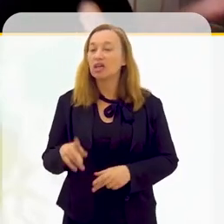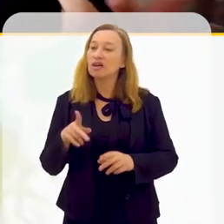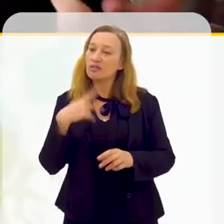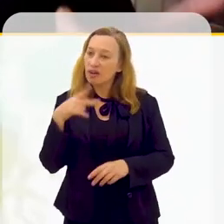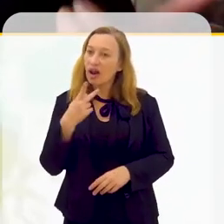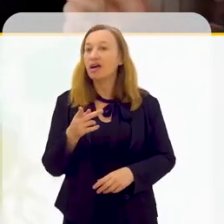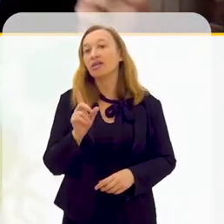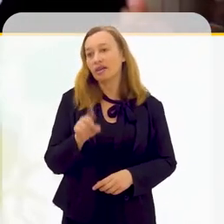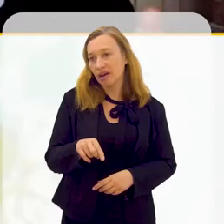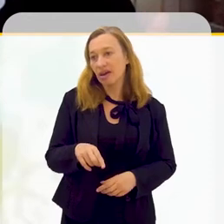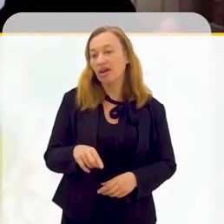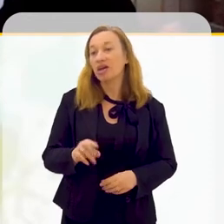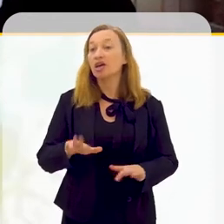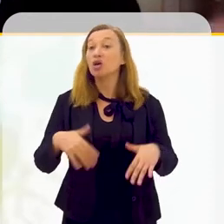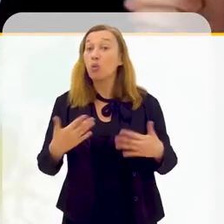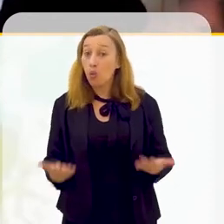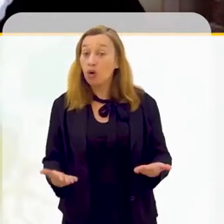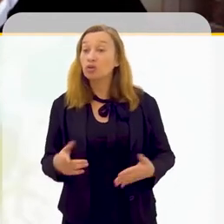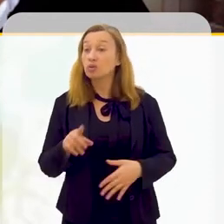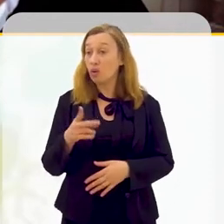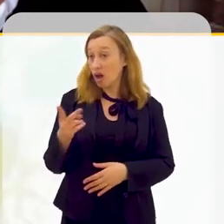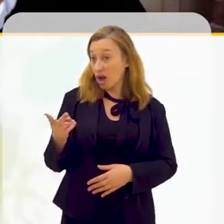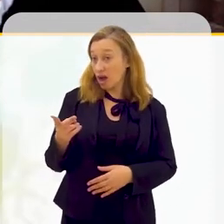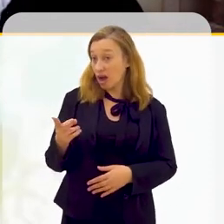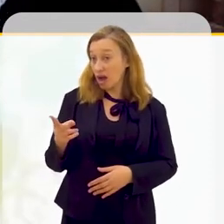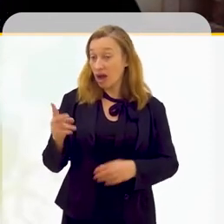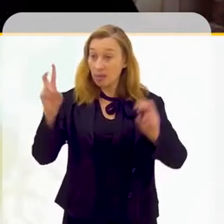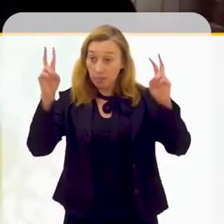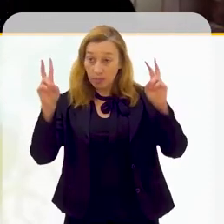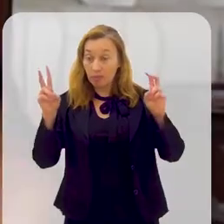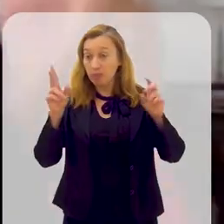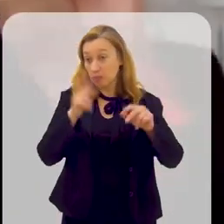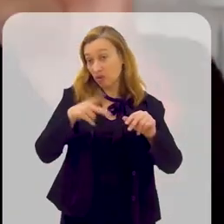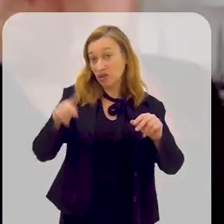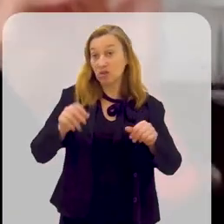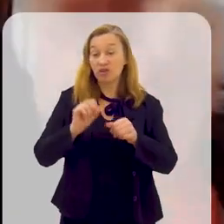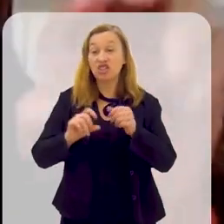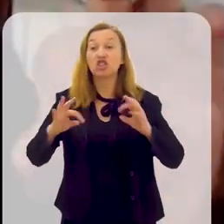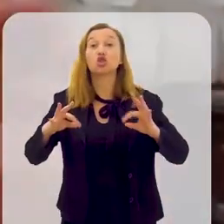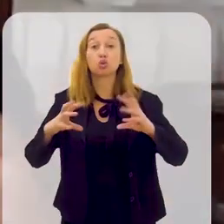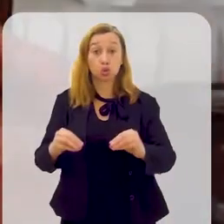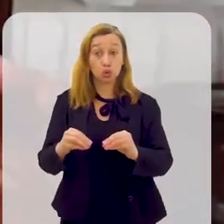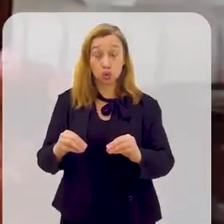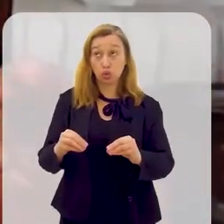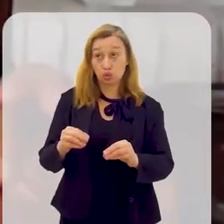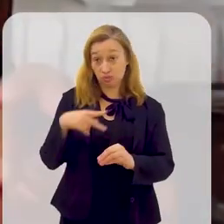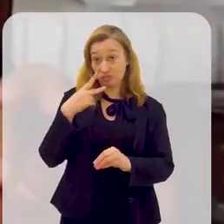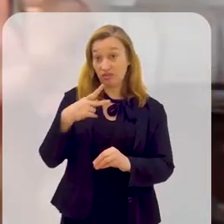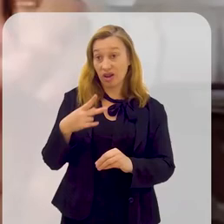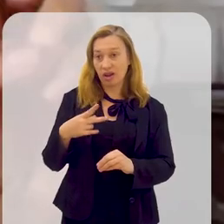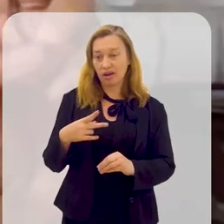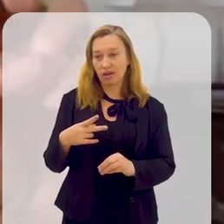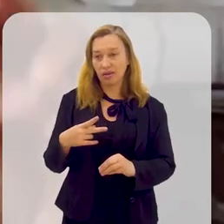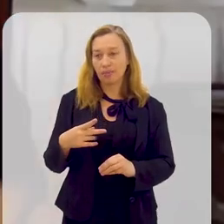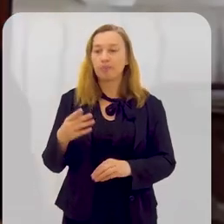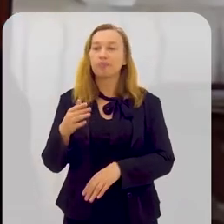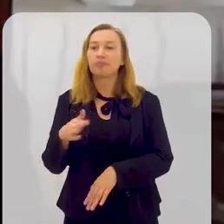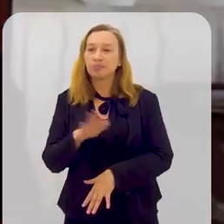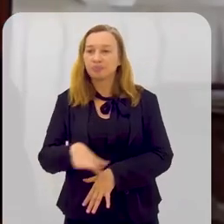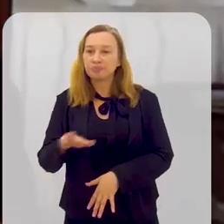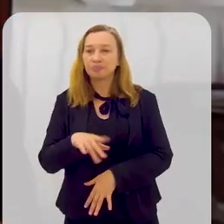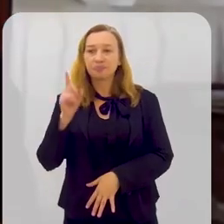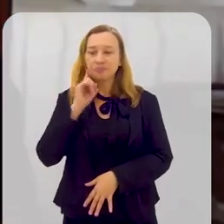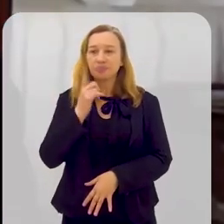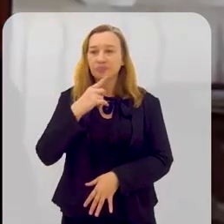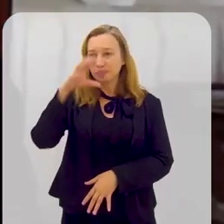professores e Elas disseram isso que quando elas faz de tudo essa era a expressão quando elas faziam